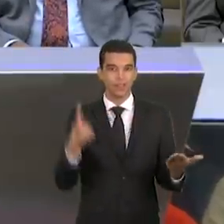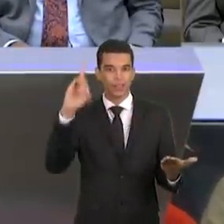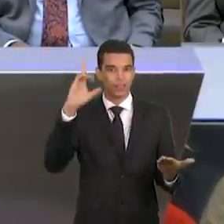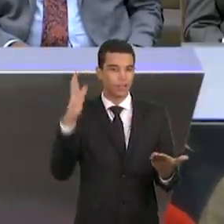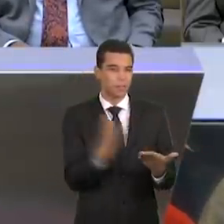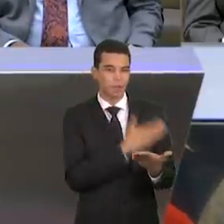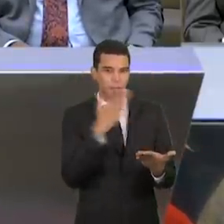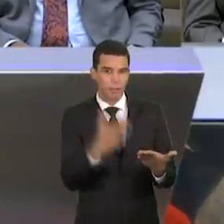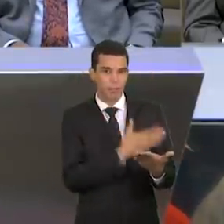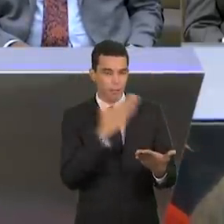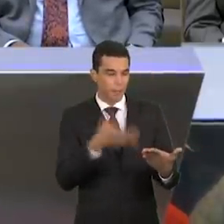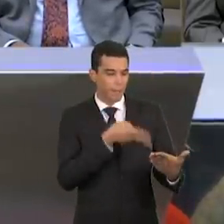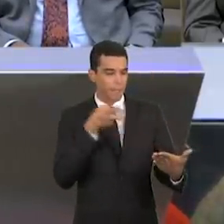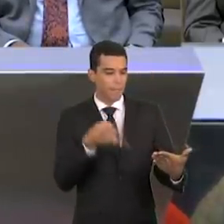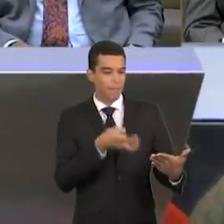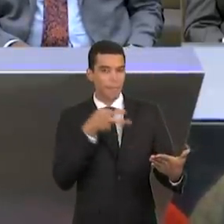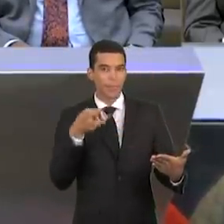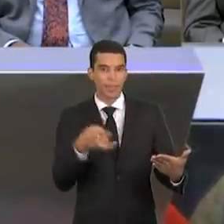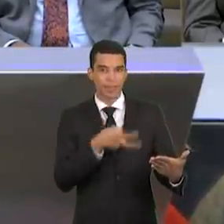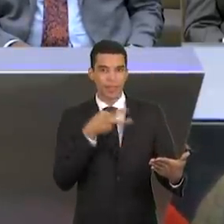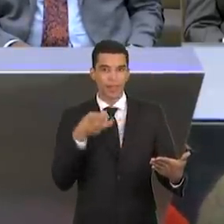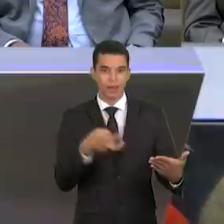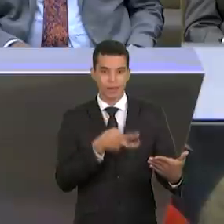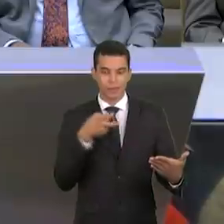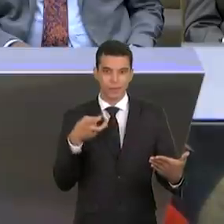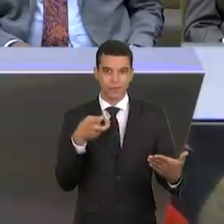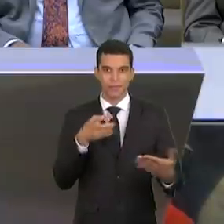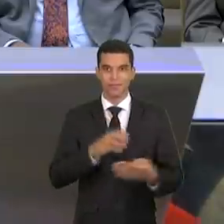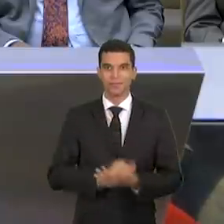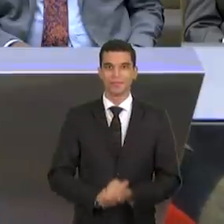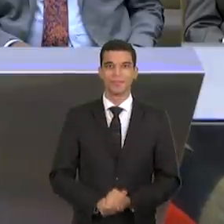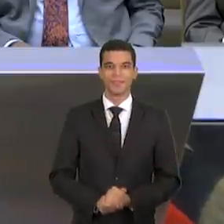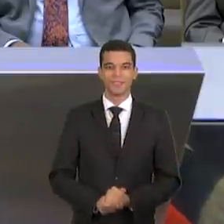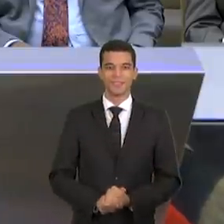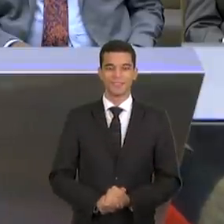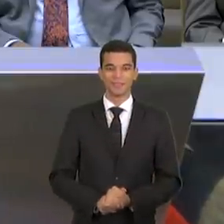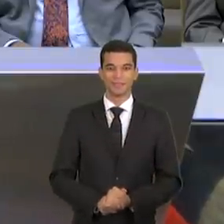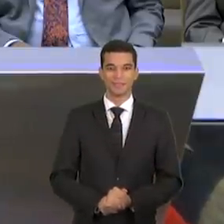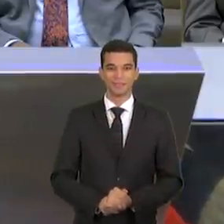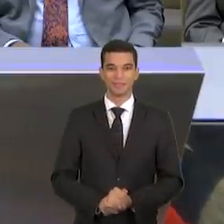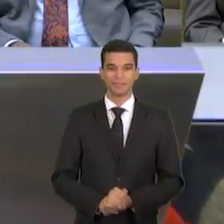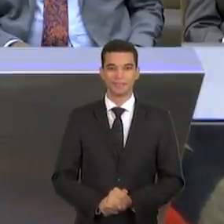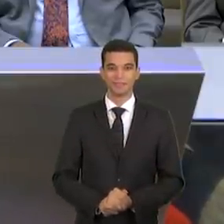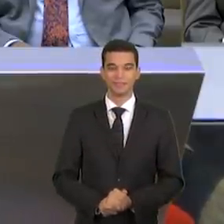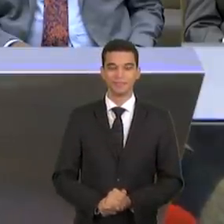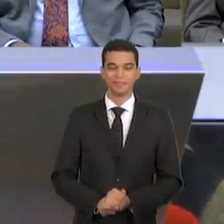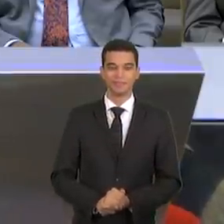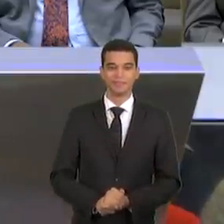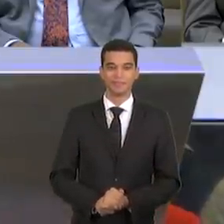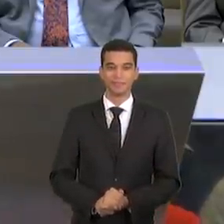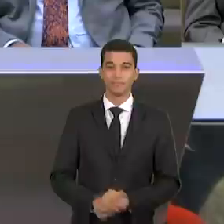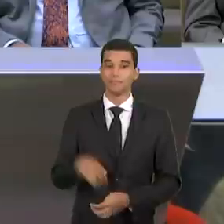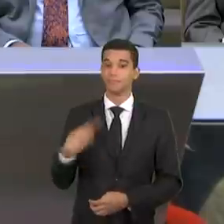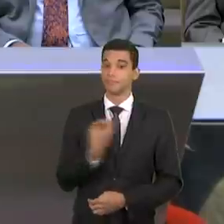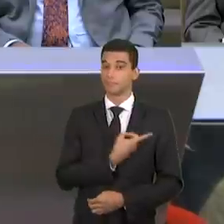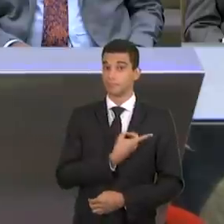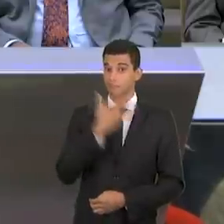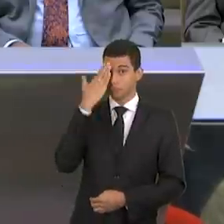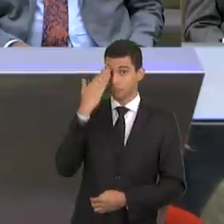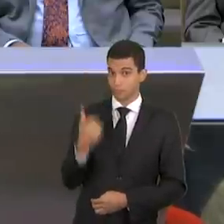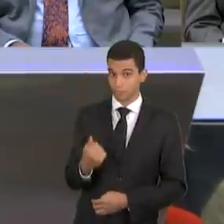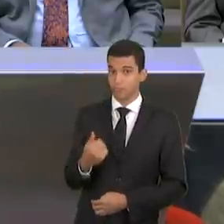E nós estamos sentindo que o arrebatamento está muito